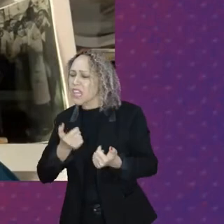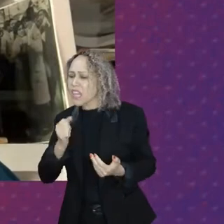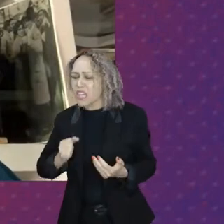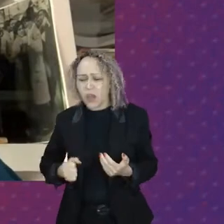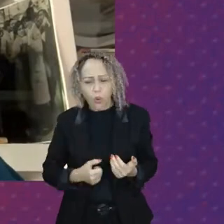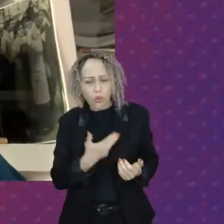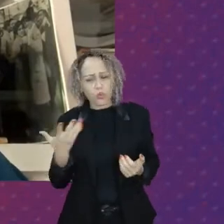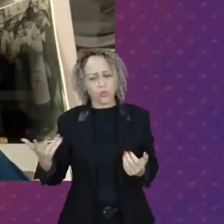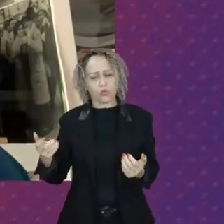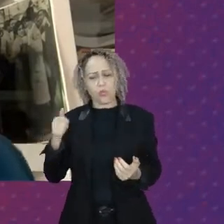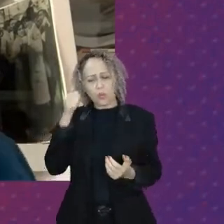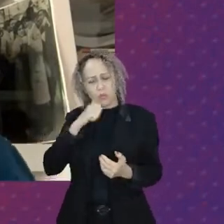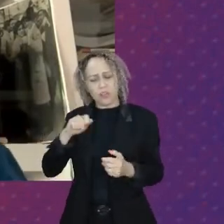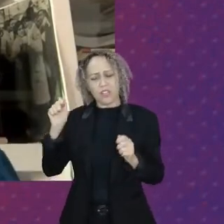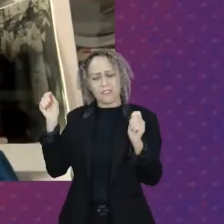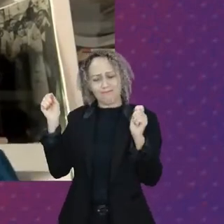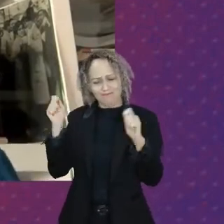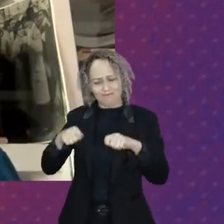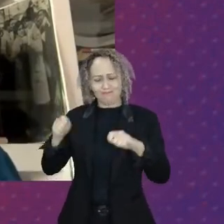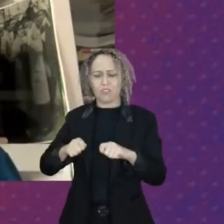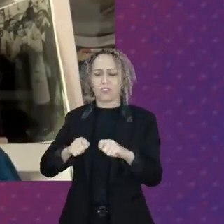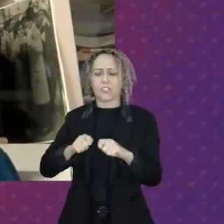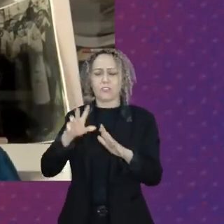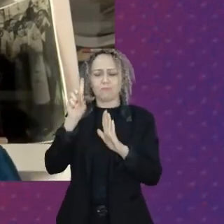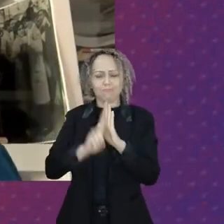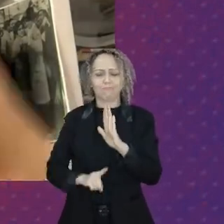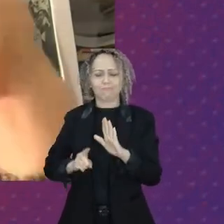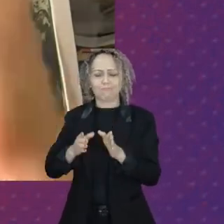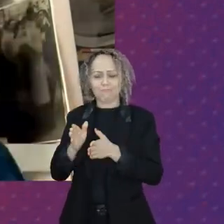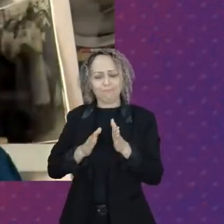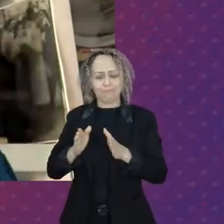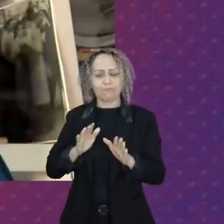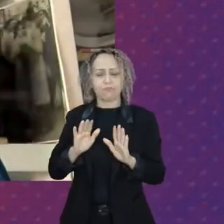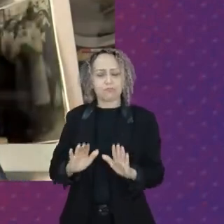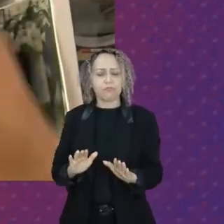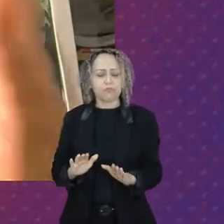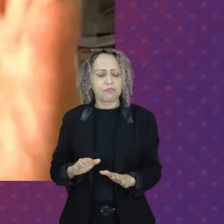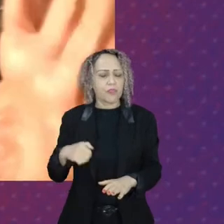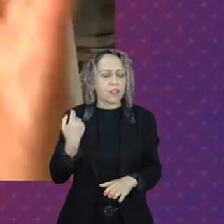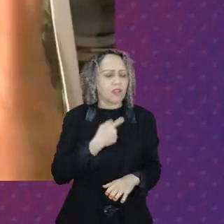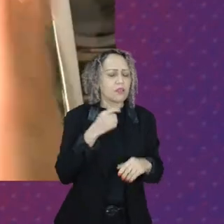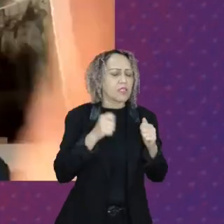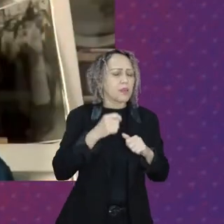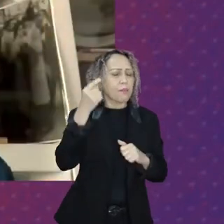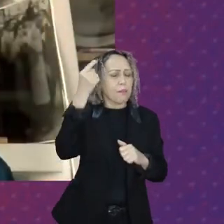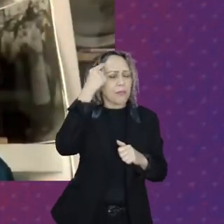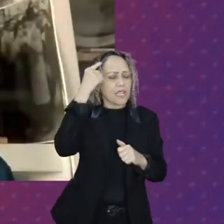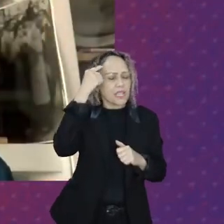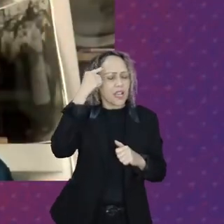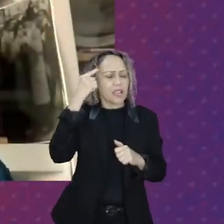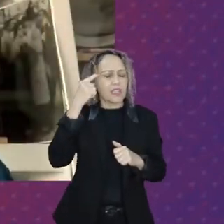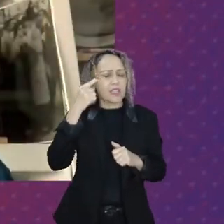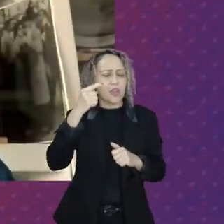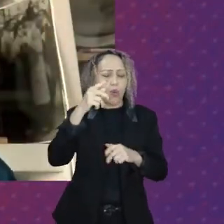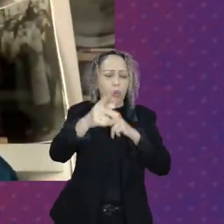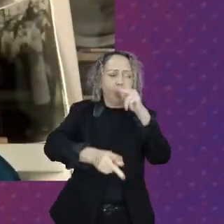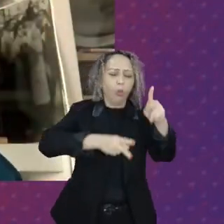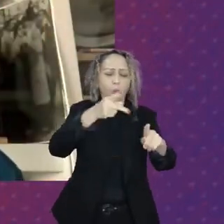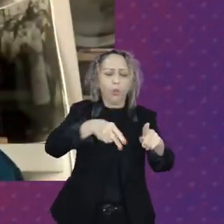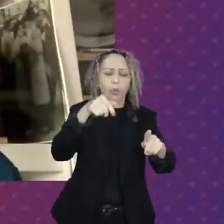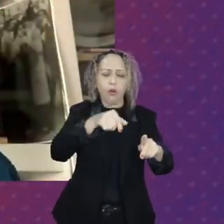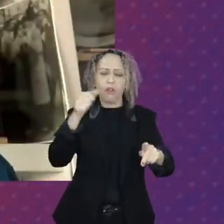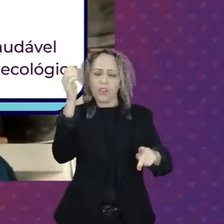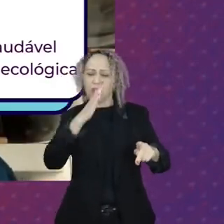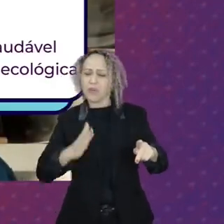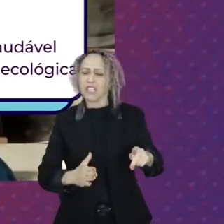Nós temos que pensar que nós, do Brasil, a população brasileira, queremos conhecer a